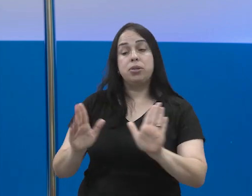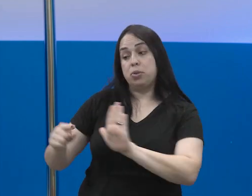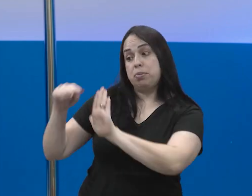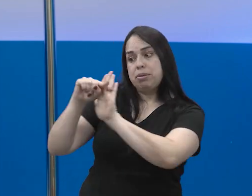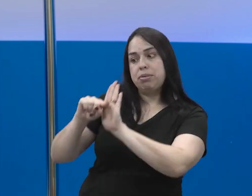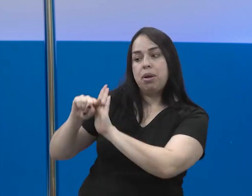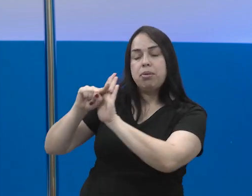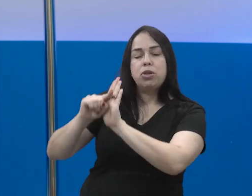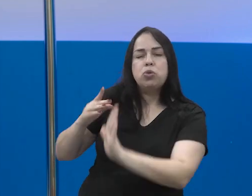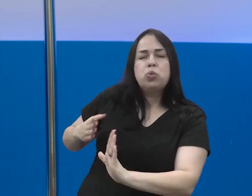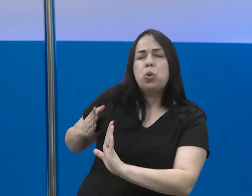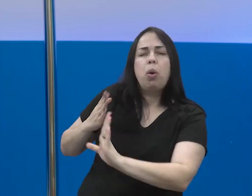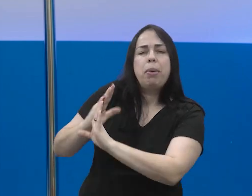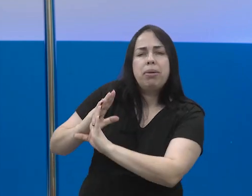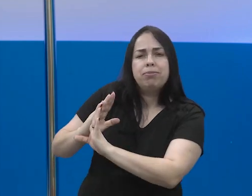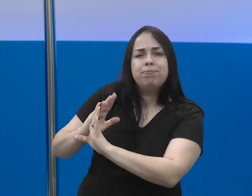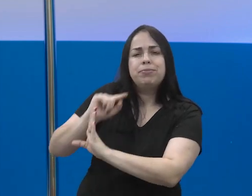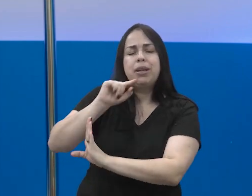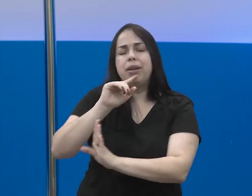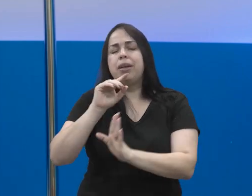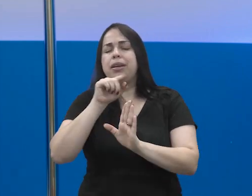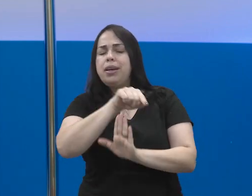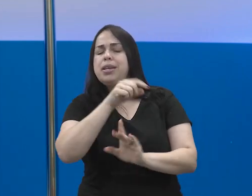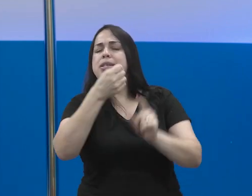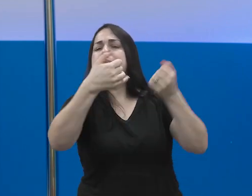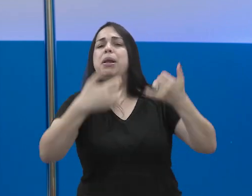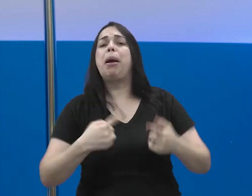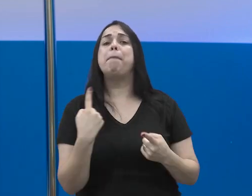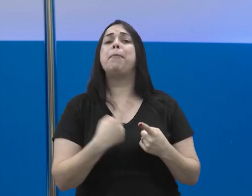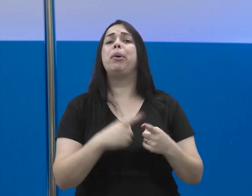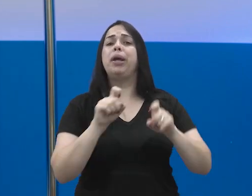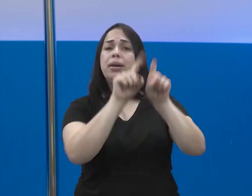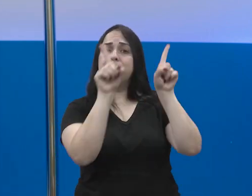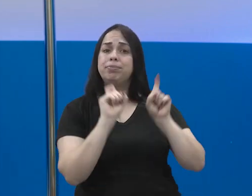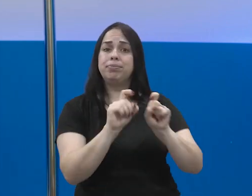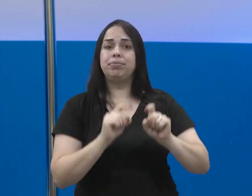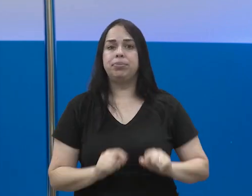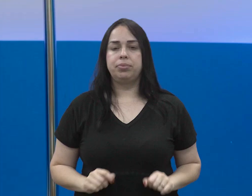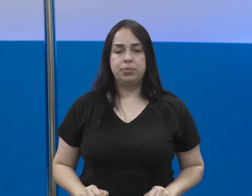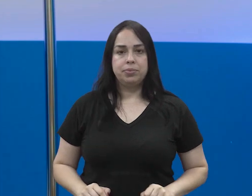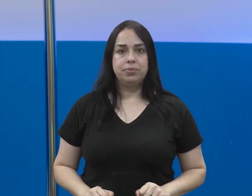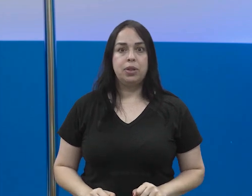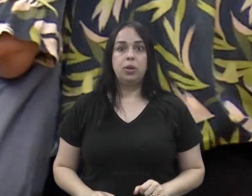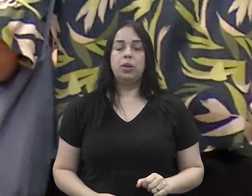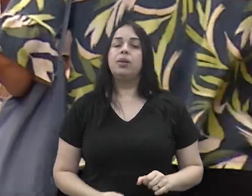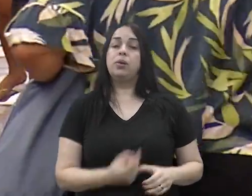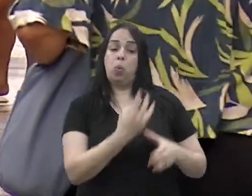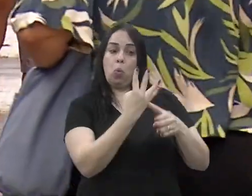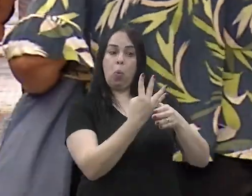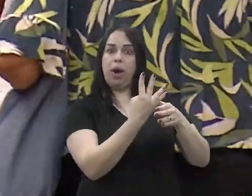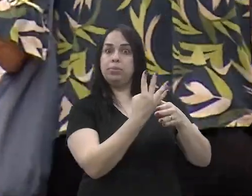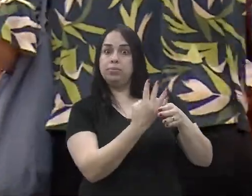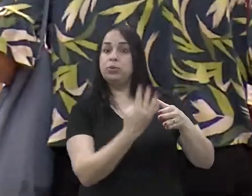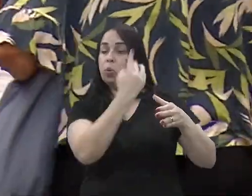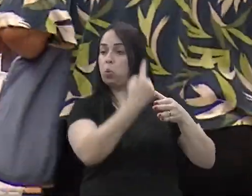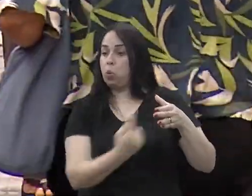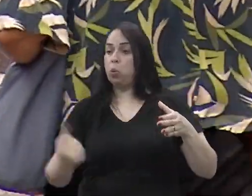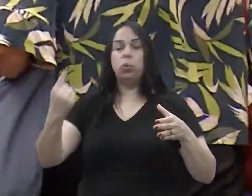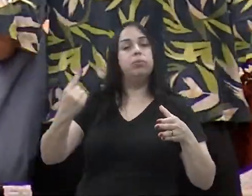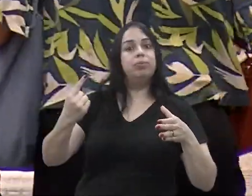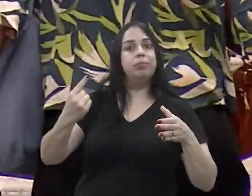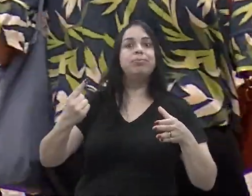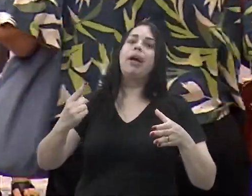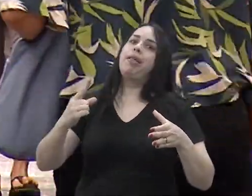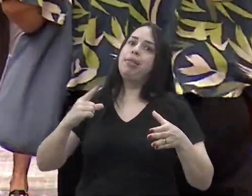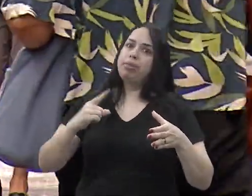Agora, pesquisadores fizeram descobertas que podem explicar por que isso acontece. 1 a cada 4 adultos